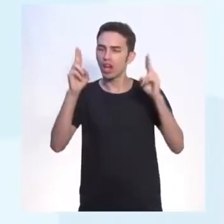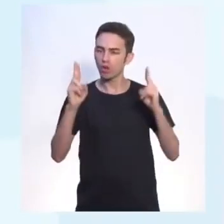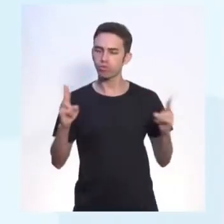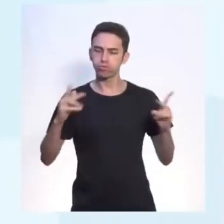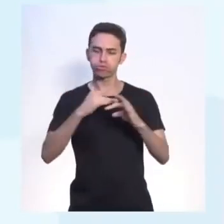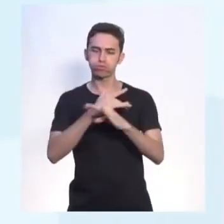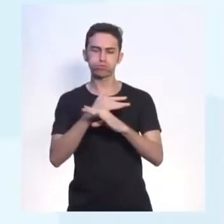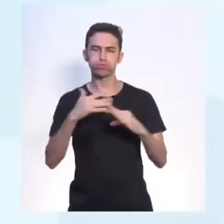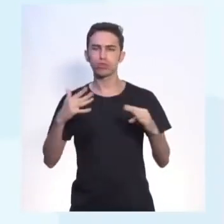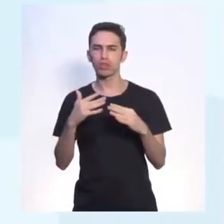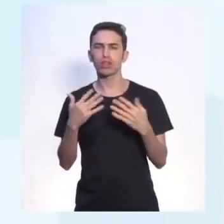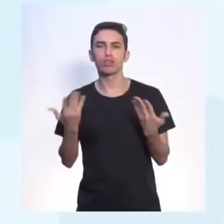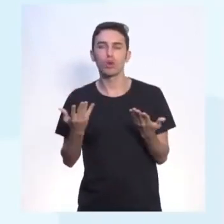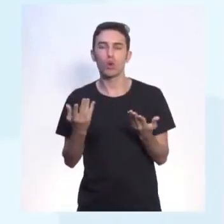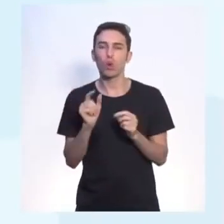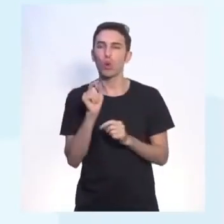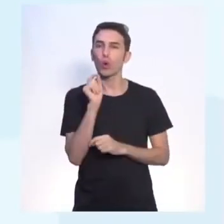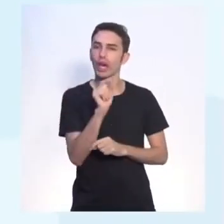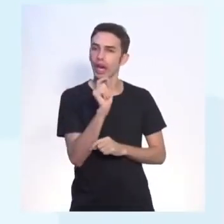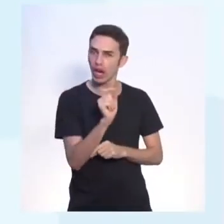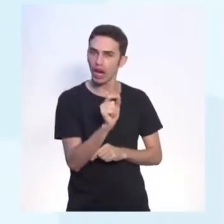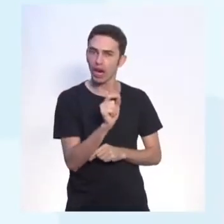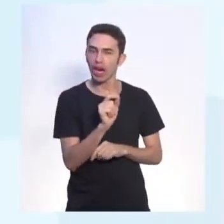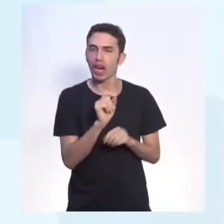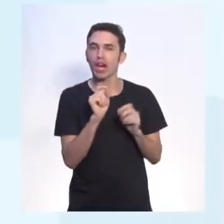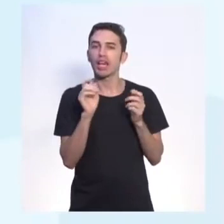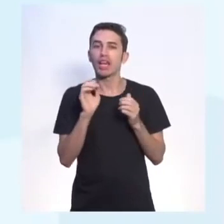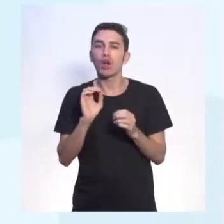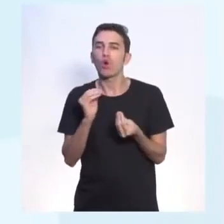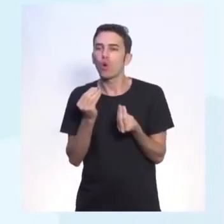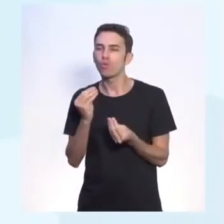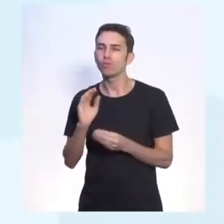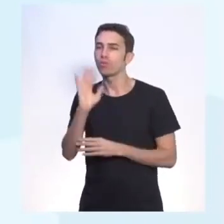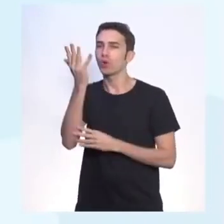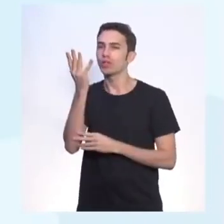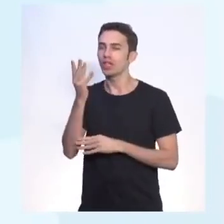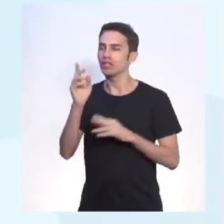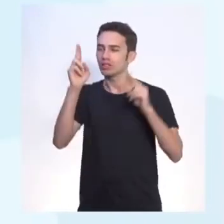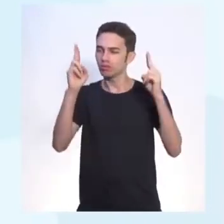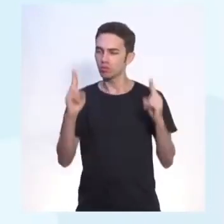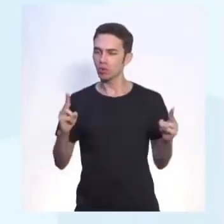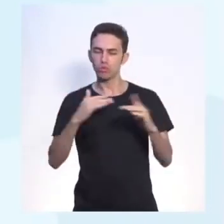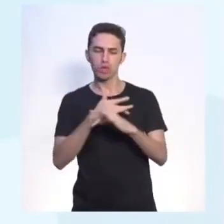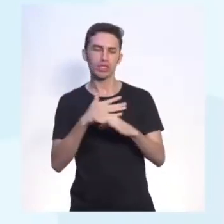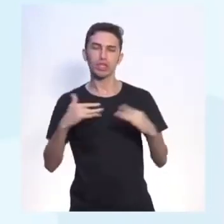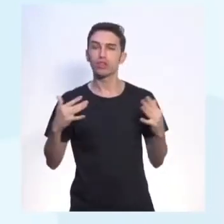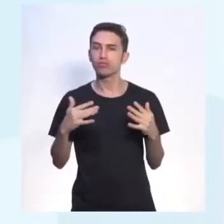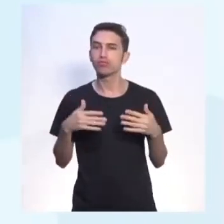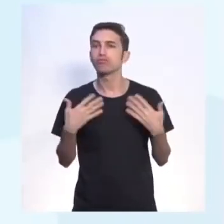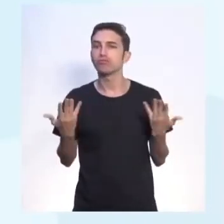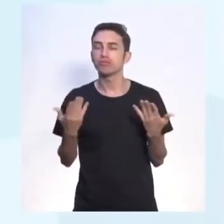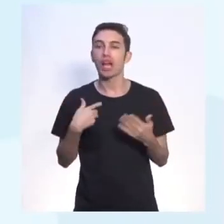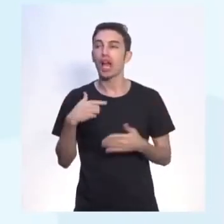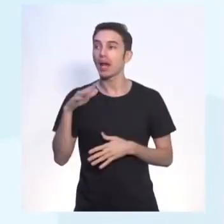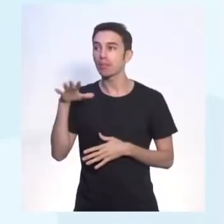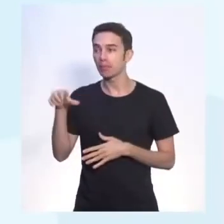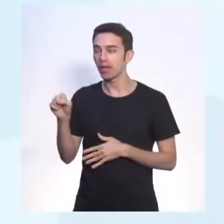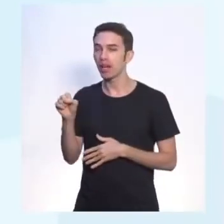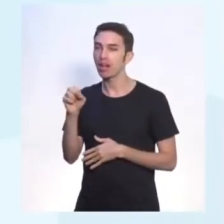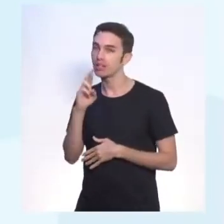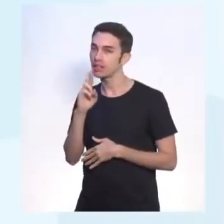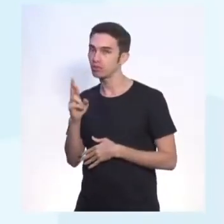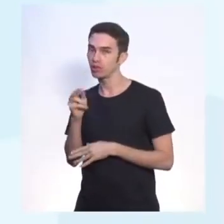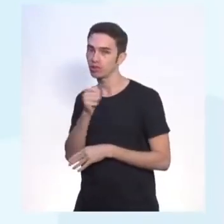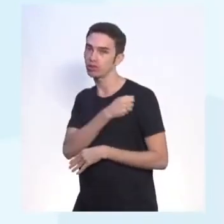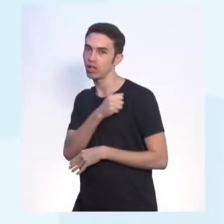urbanização? O que é e como ocorre uma urbanização? Pegue as respostas dos estudantes, coloque para